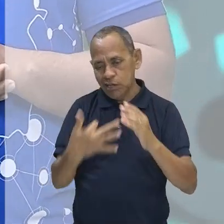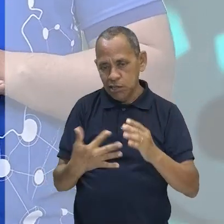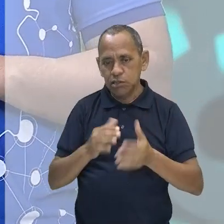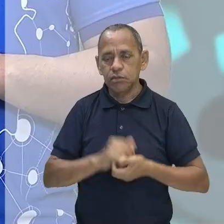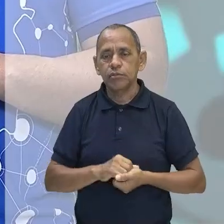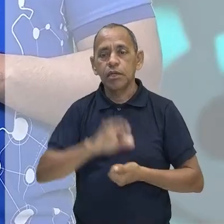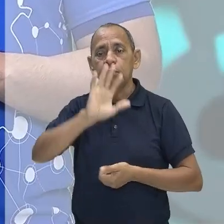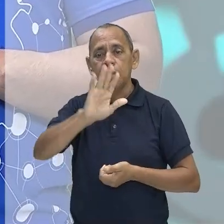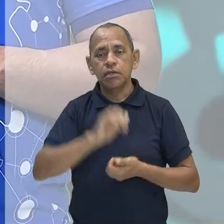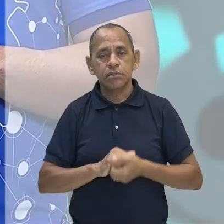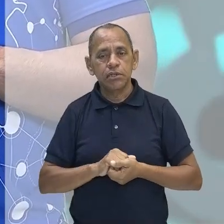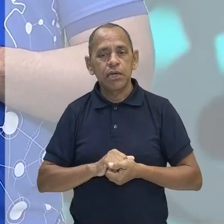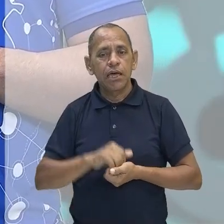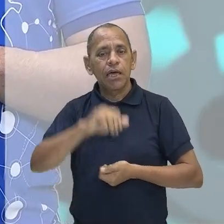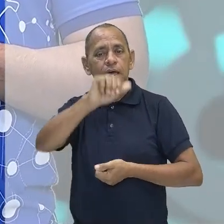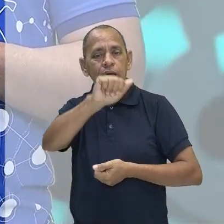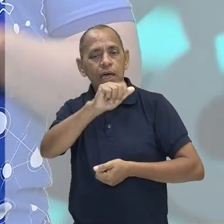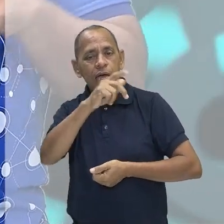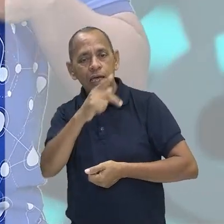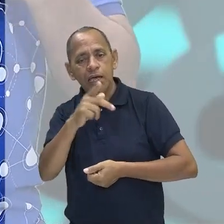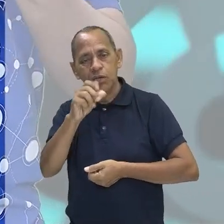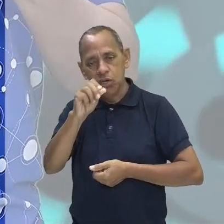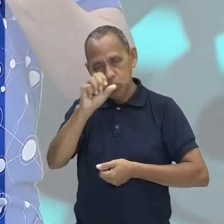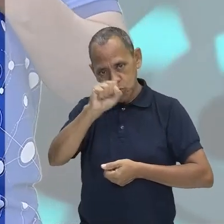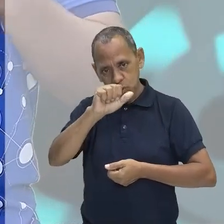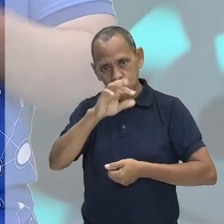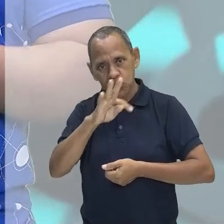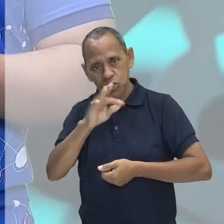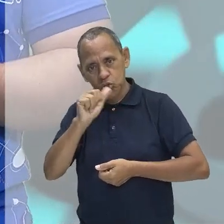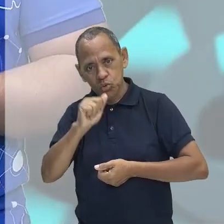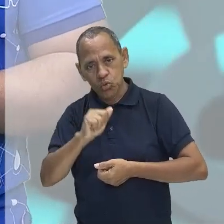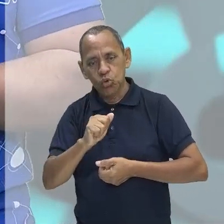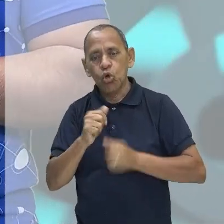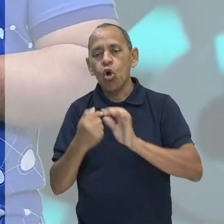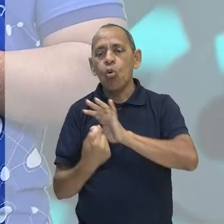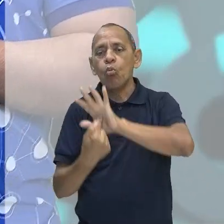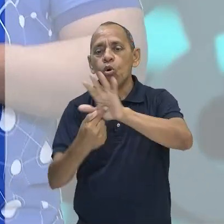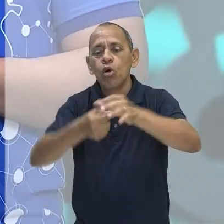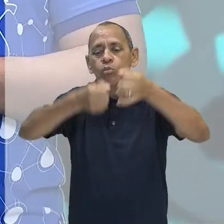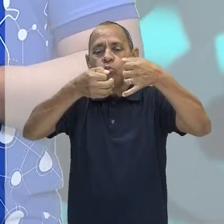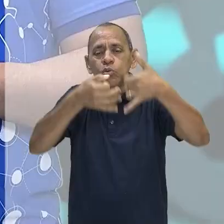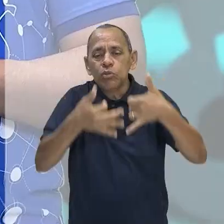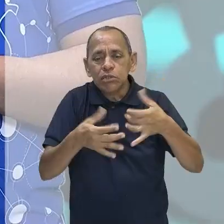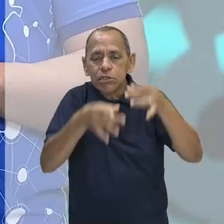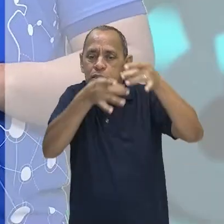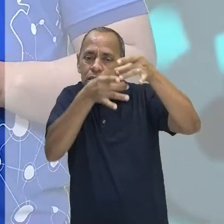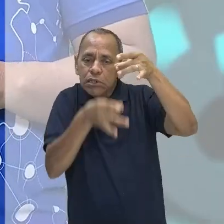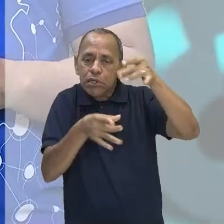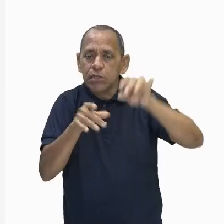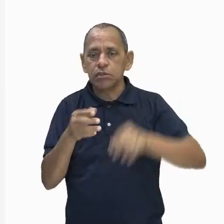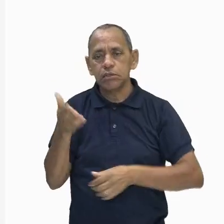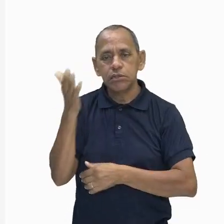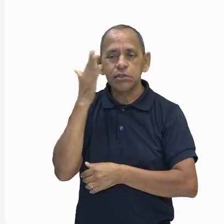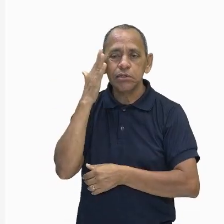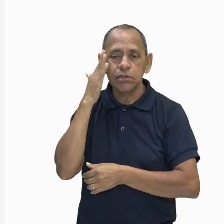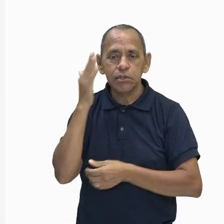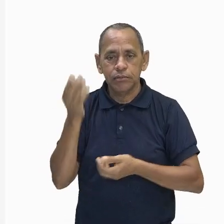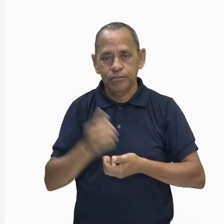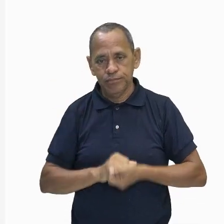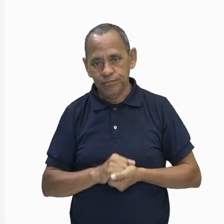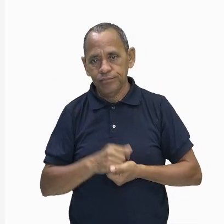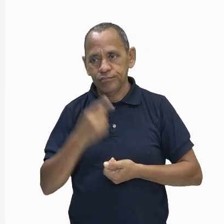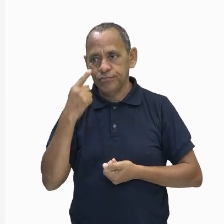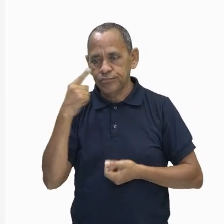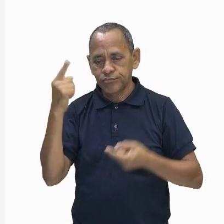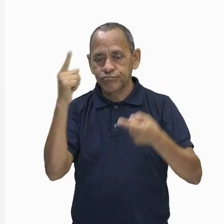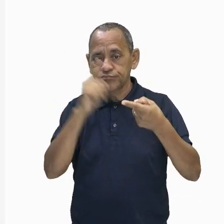exatamente aquele que vai trazer uma explicação, ok? Então, vamos entender melhor, começando pelo adjunto